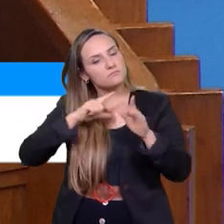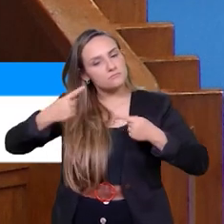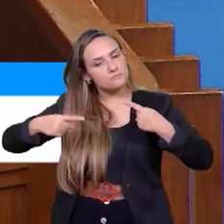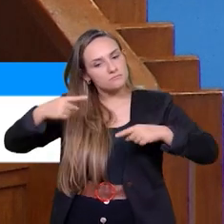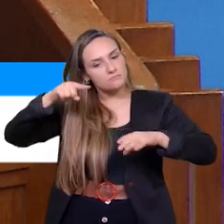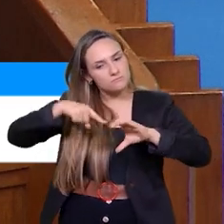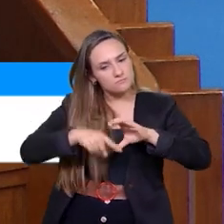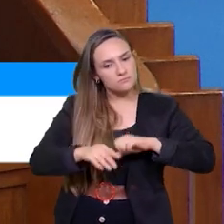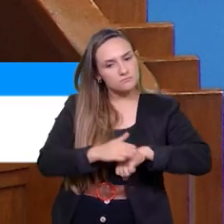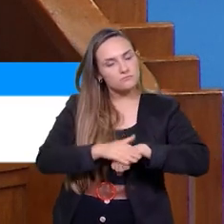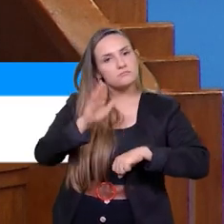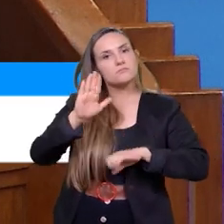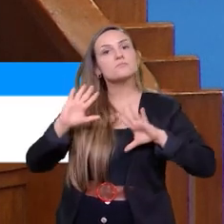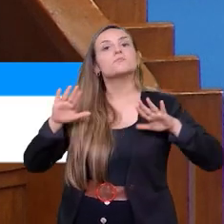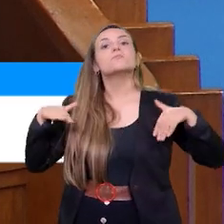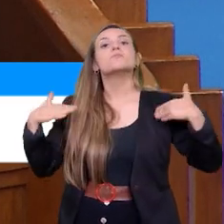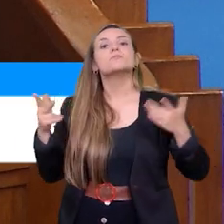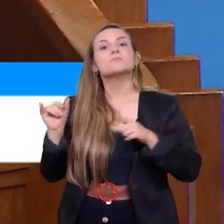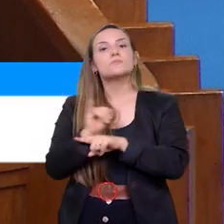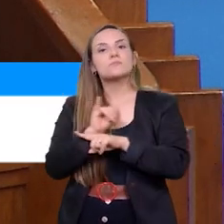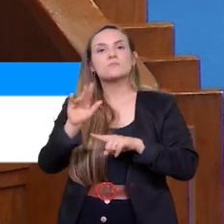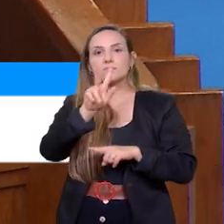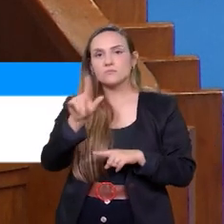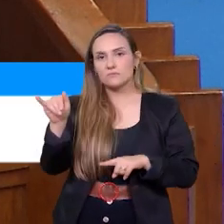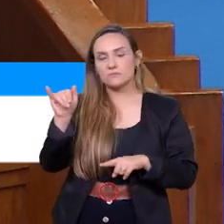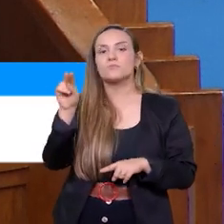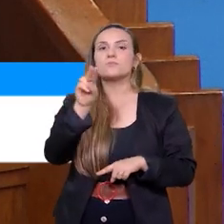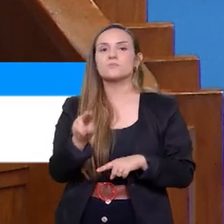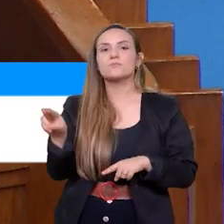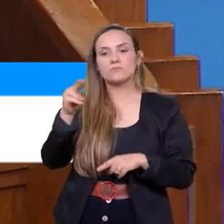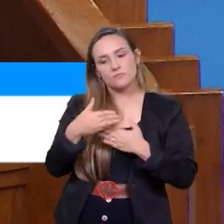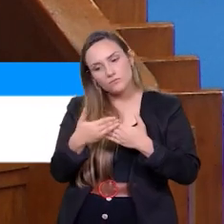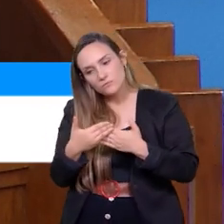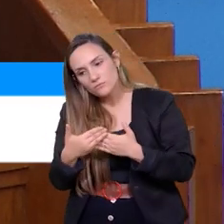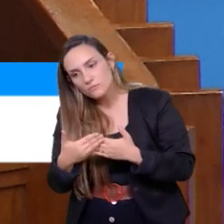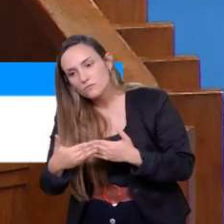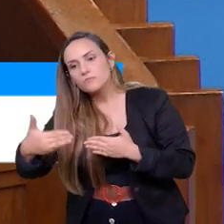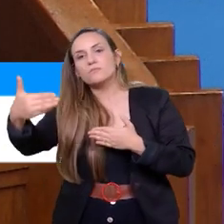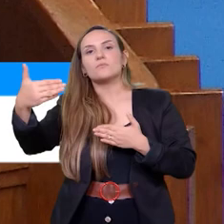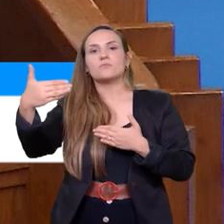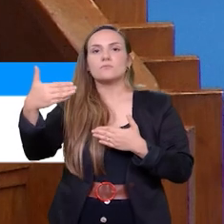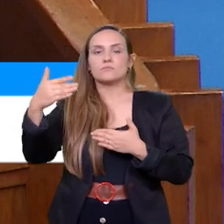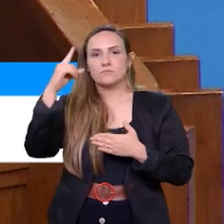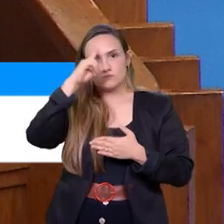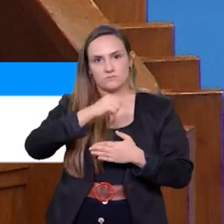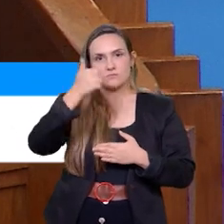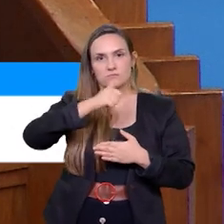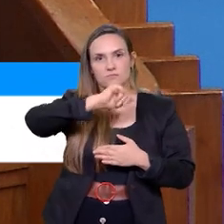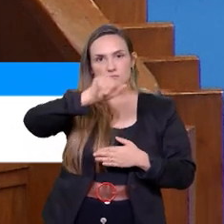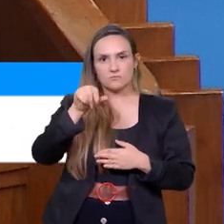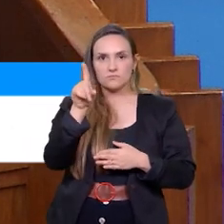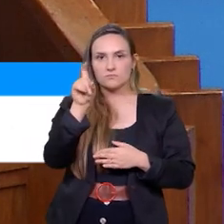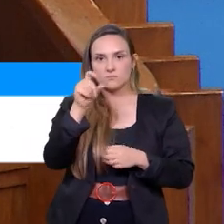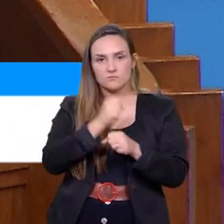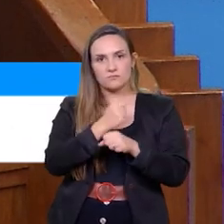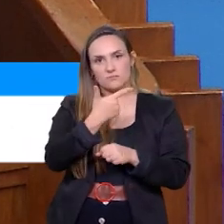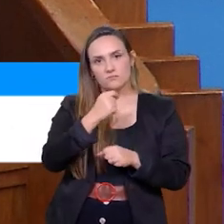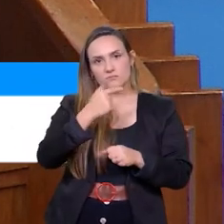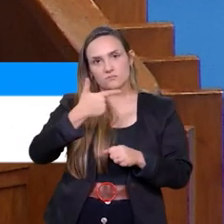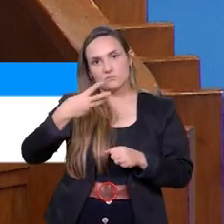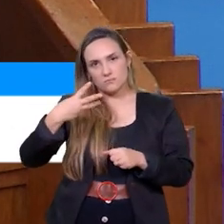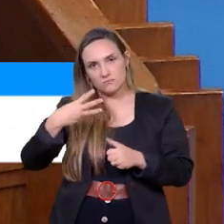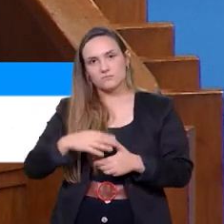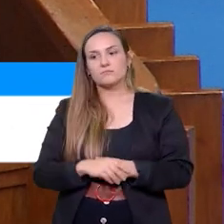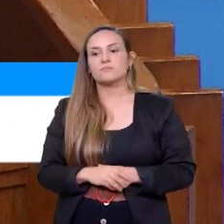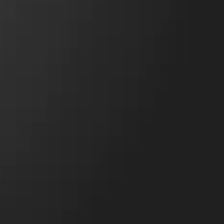discutindo com mais profundidade as medidas a serem adotadas a partir de primeiro de janeiro